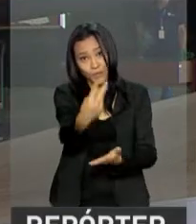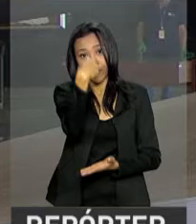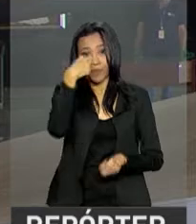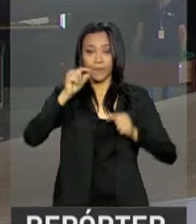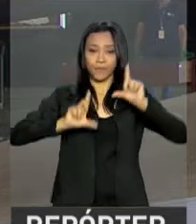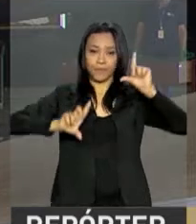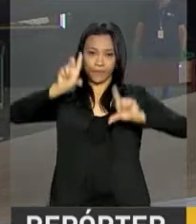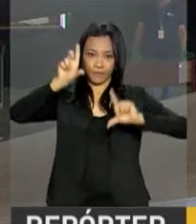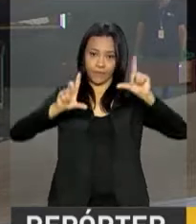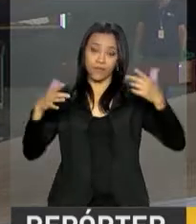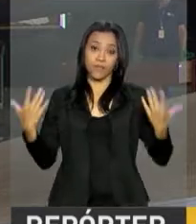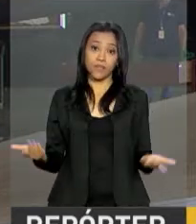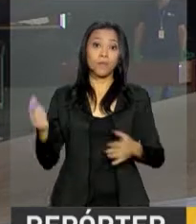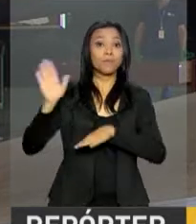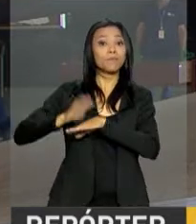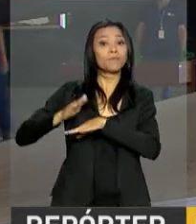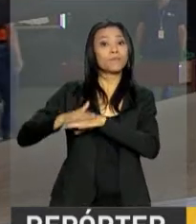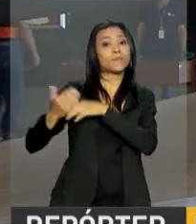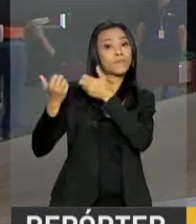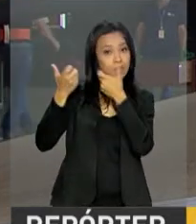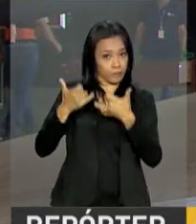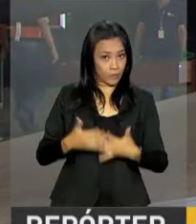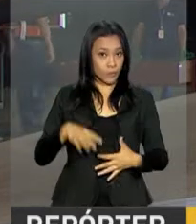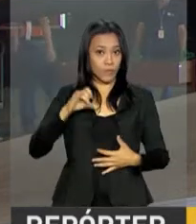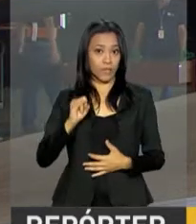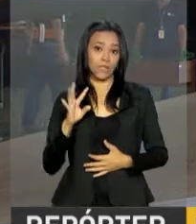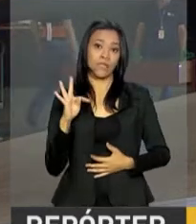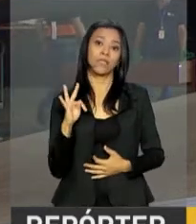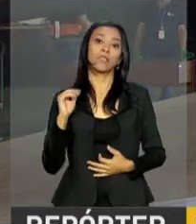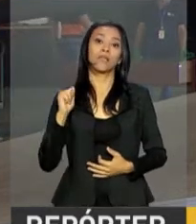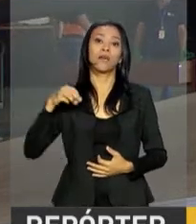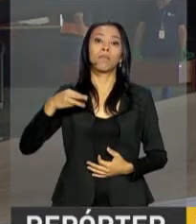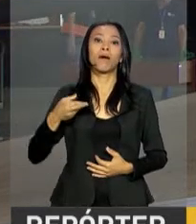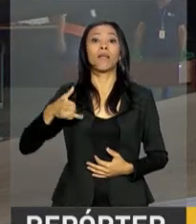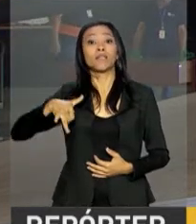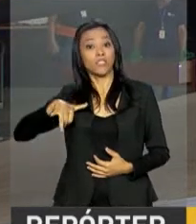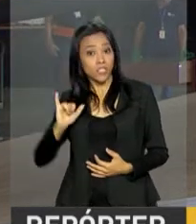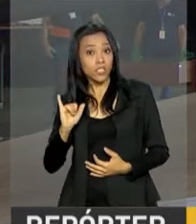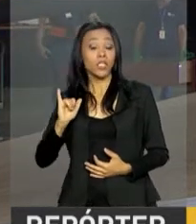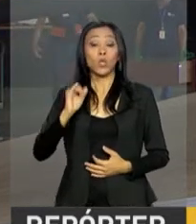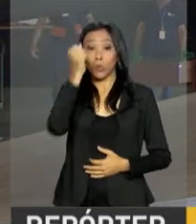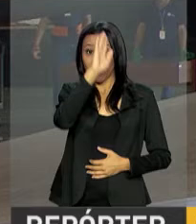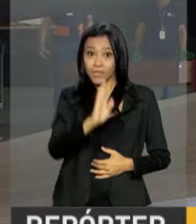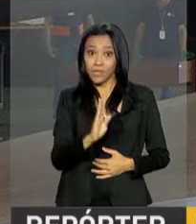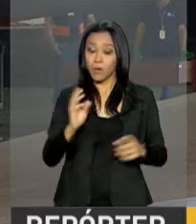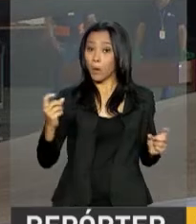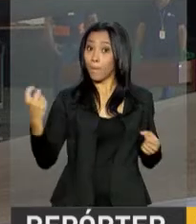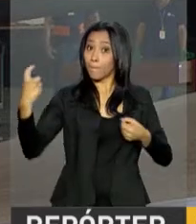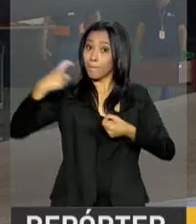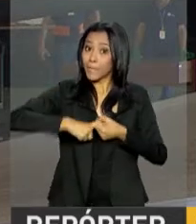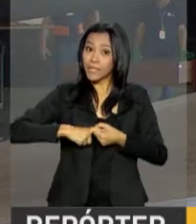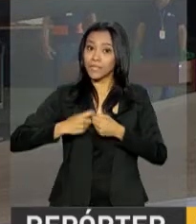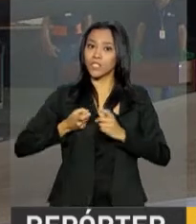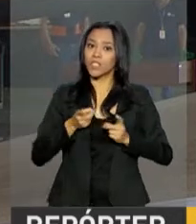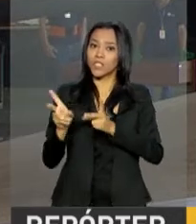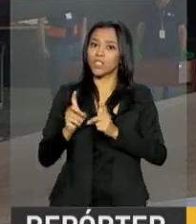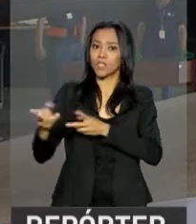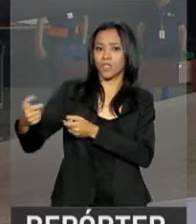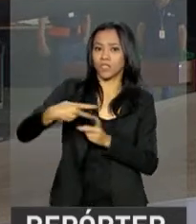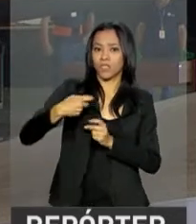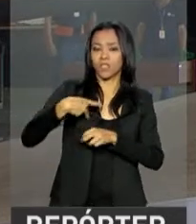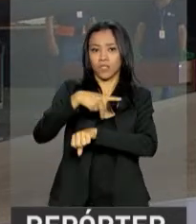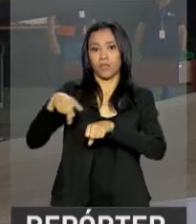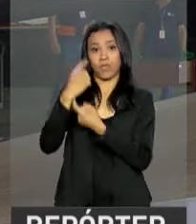TV NBR. Segundo o Itamaraty, o Brasil é o principal parceiro comercial do Chile na América do Sul. Já o Chile